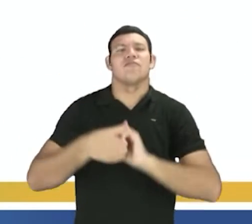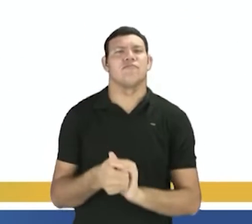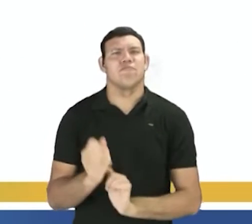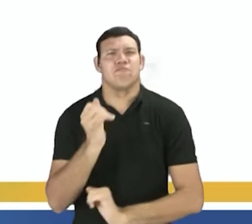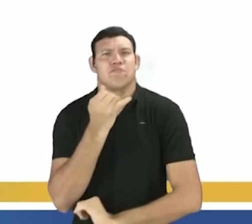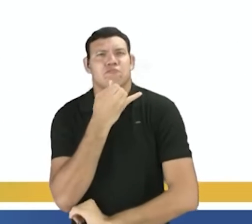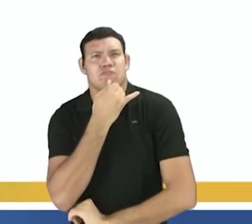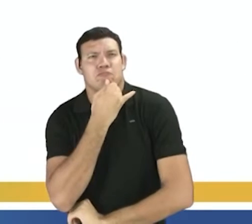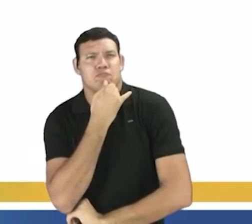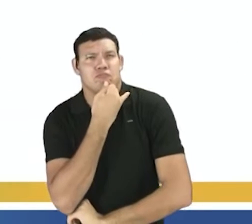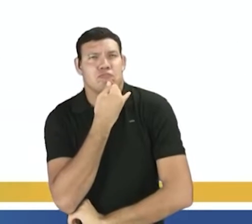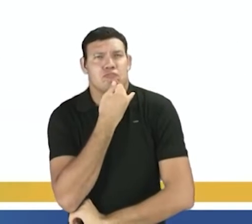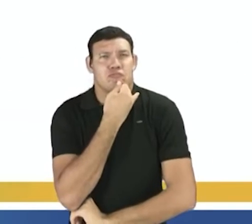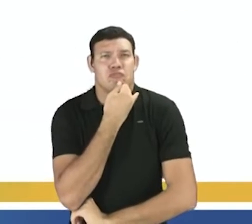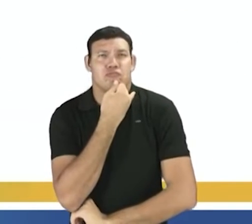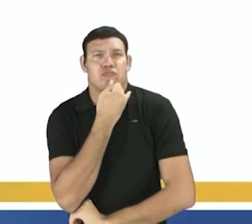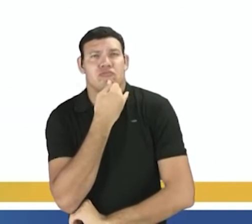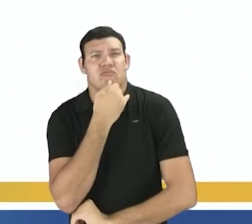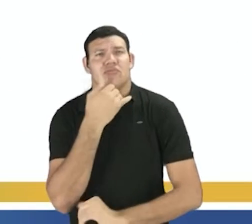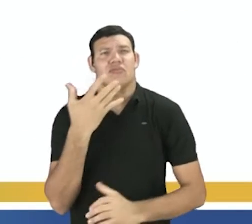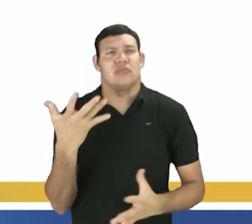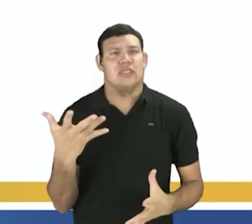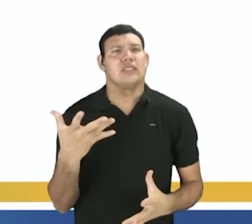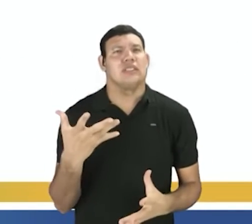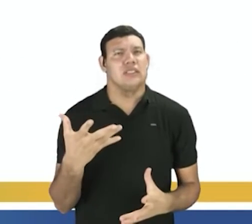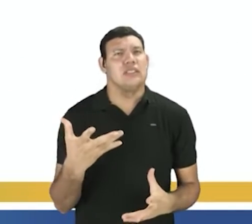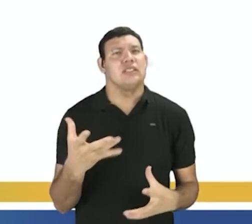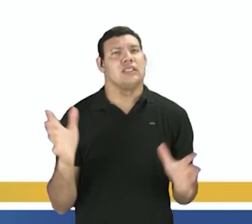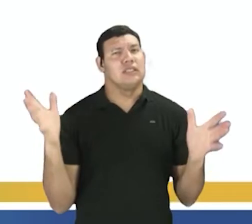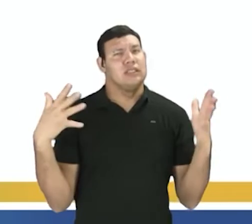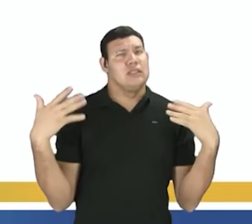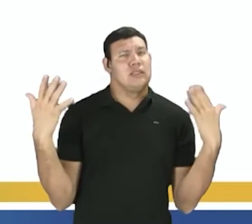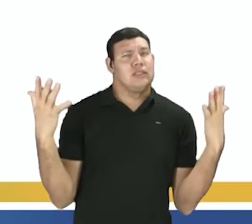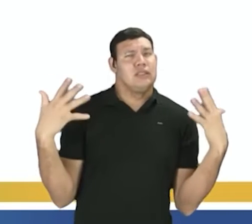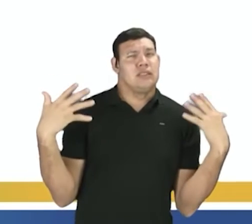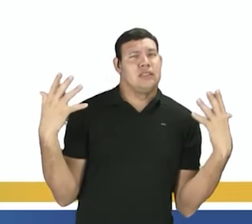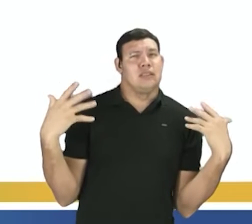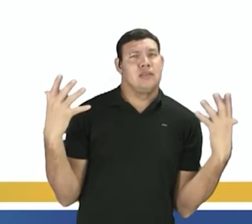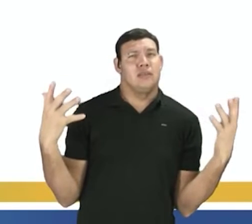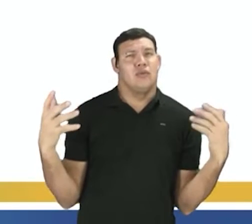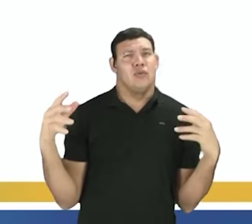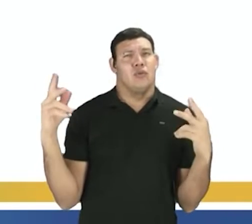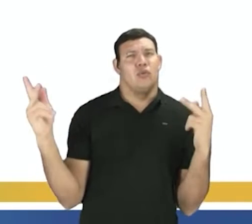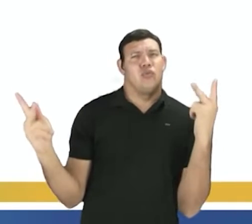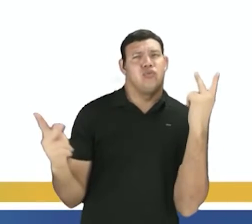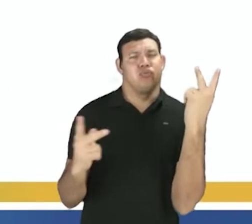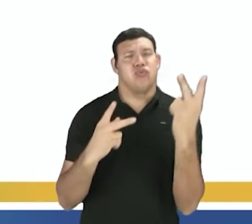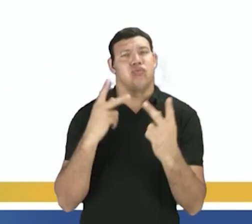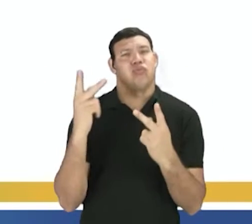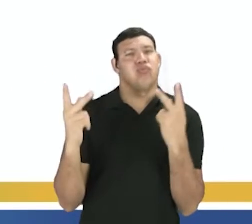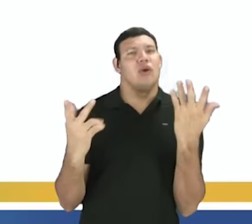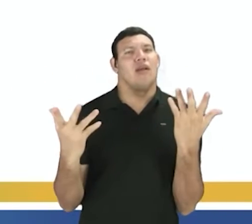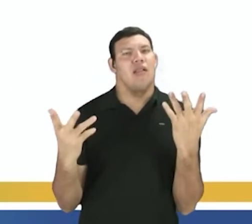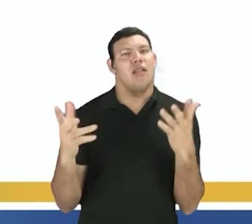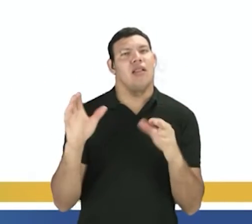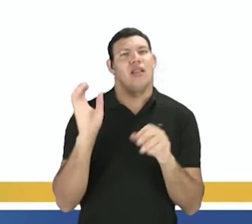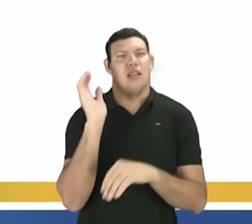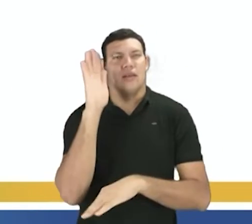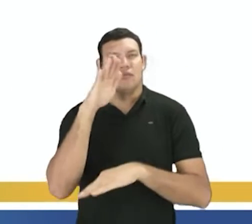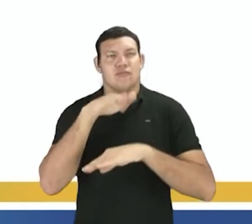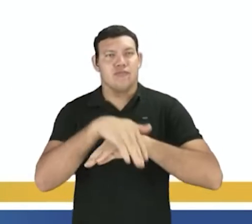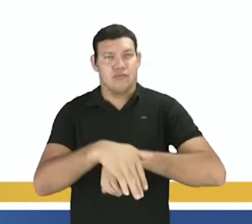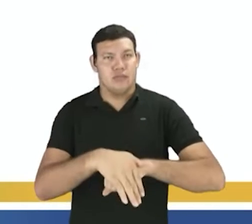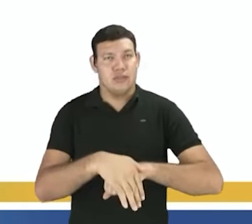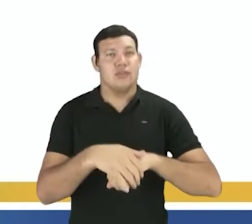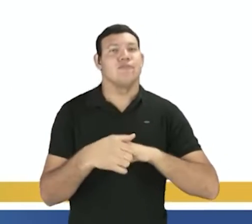como contraste e consolo ao calor tempestuoso da noite. Então me levantei. Bebi o café que